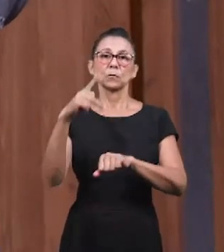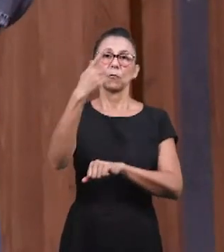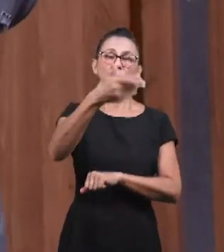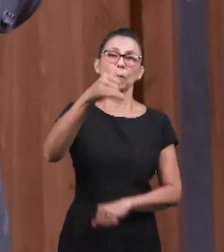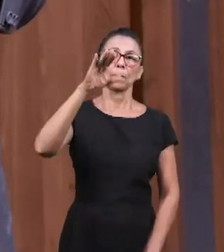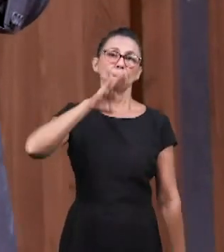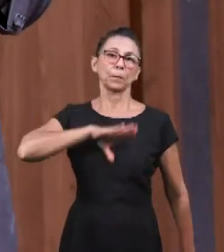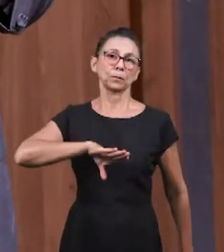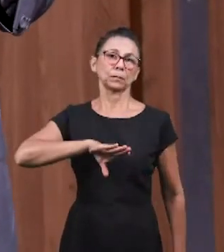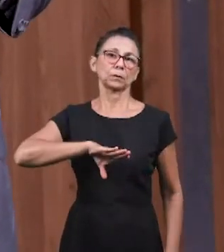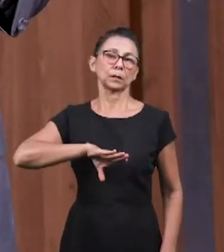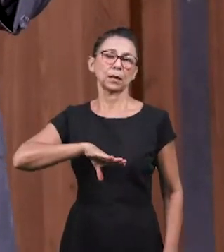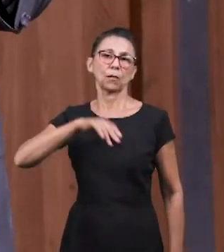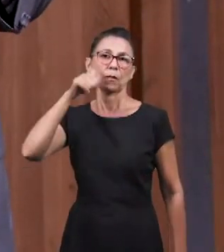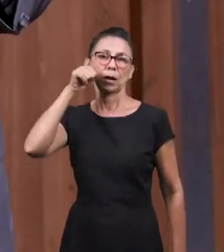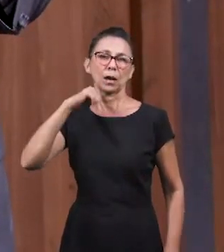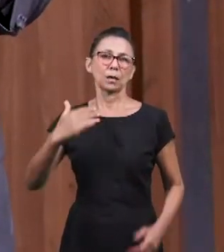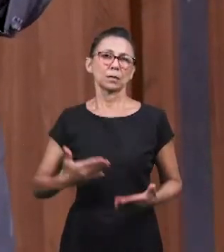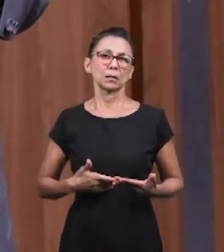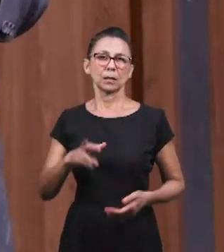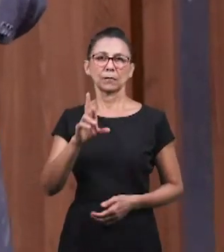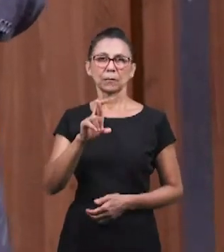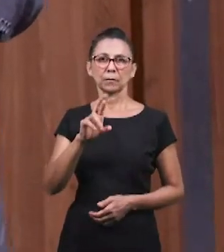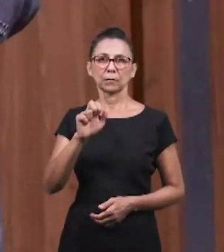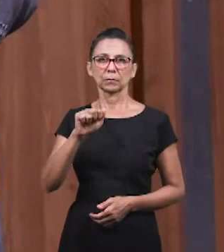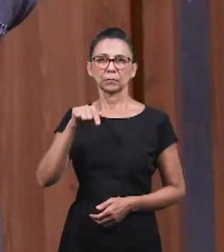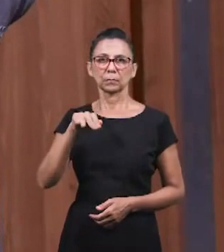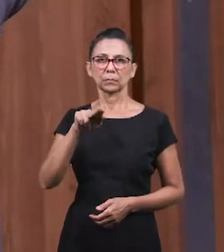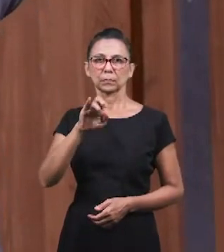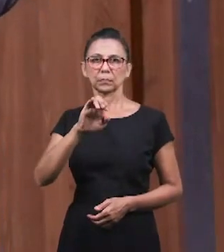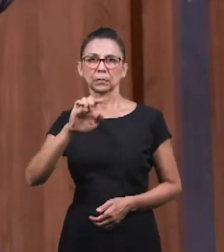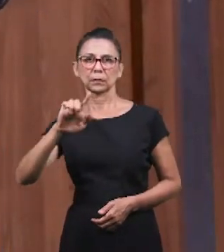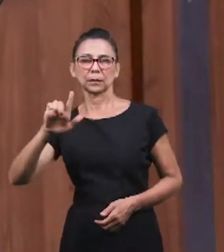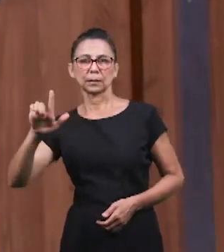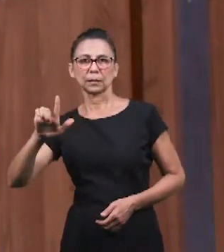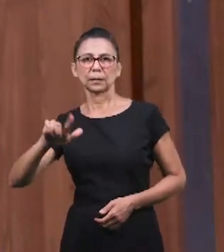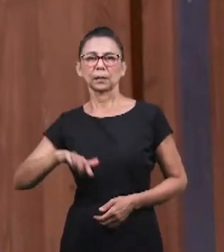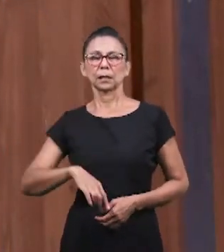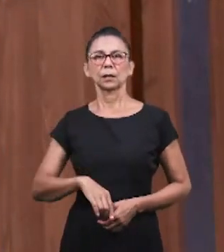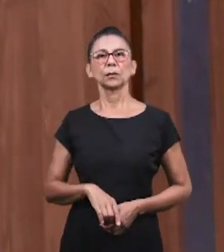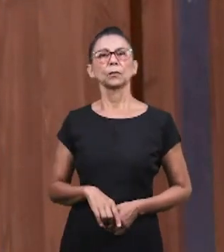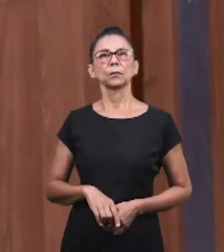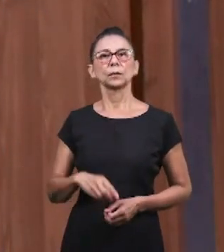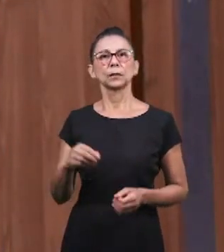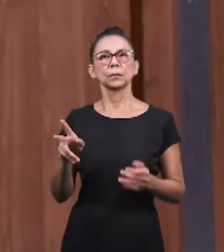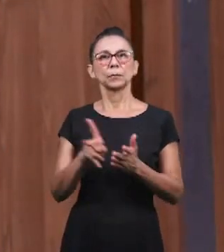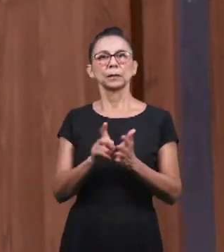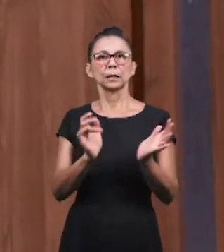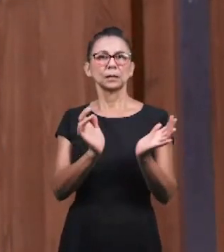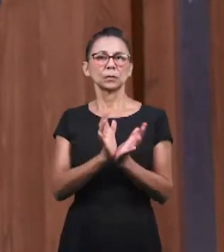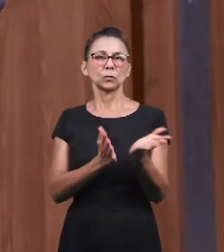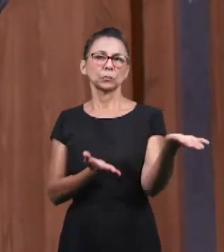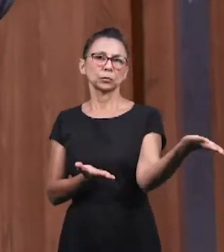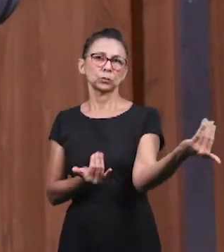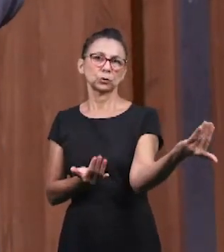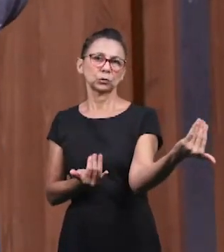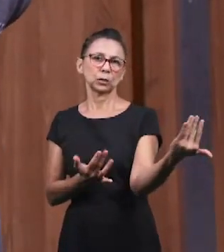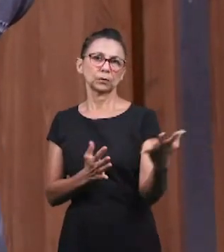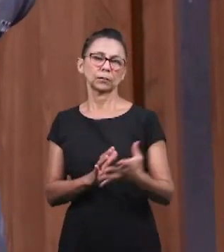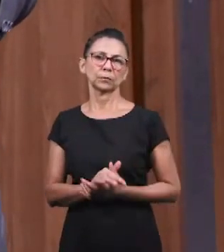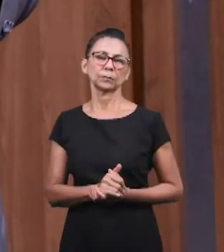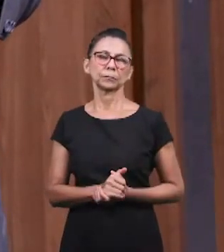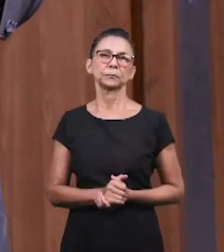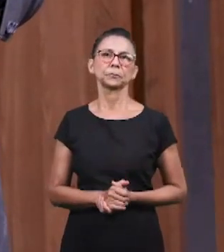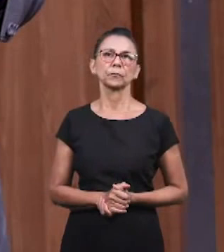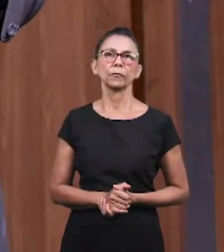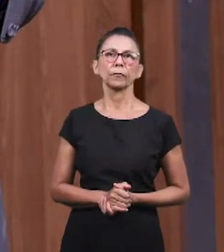Portugal, a irmã Raquel. Ela é do grupo de jovens da igreja de Porto. Agora, um detalhe, não é a Raquel Gonçalves, é a outra